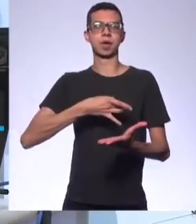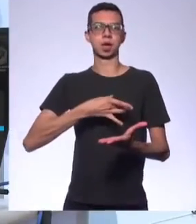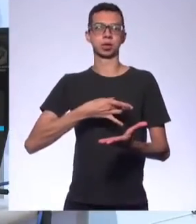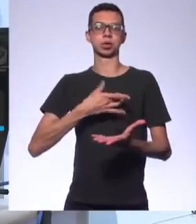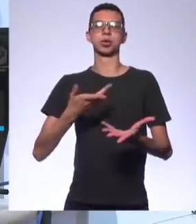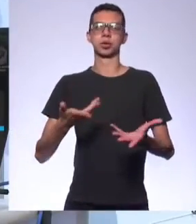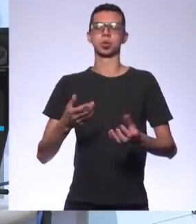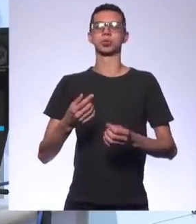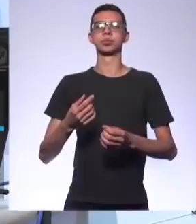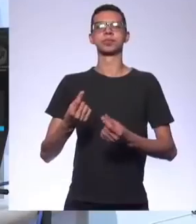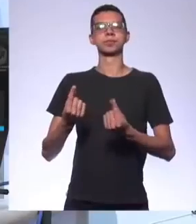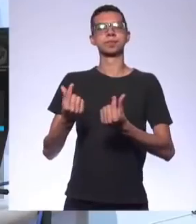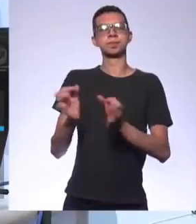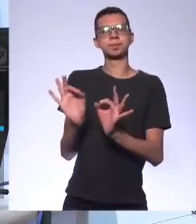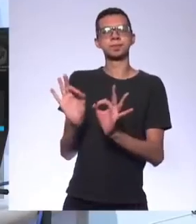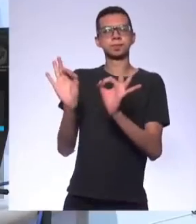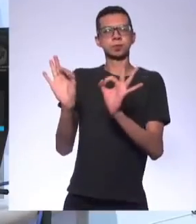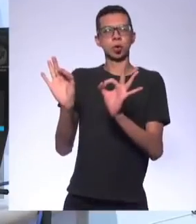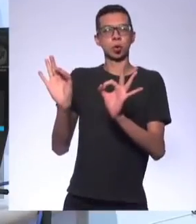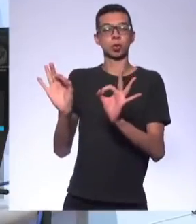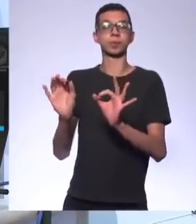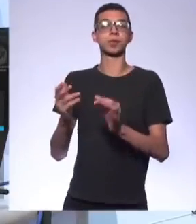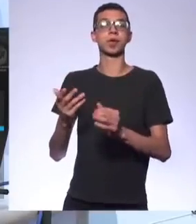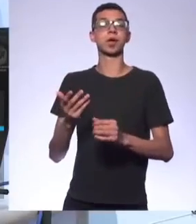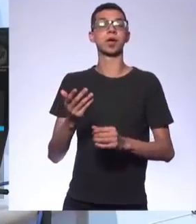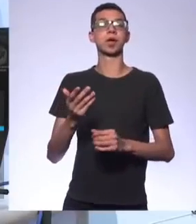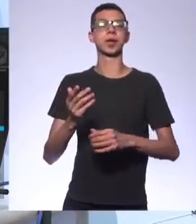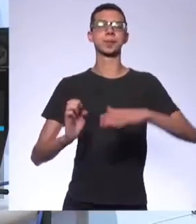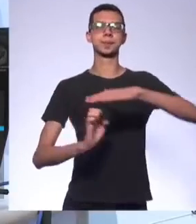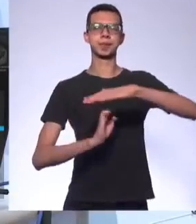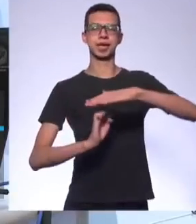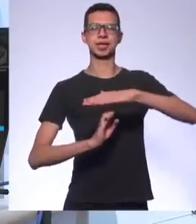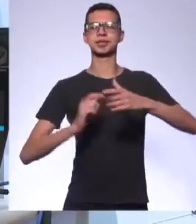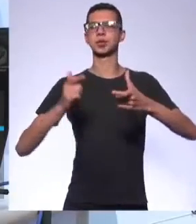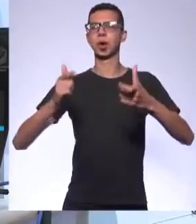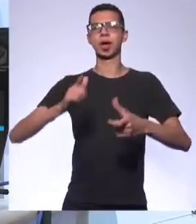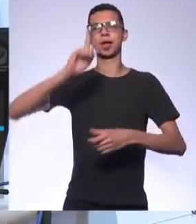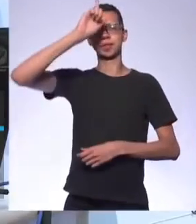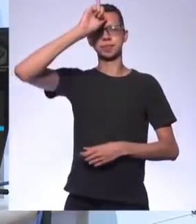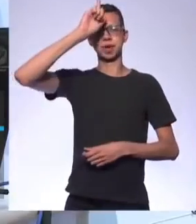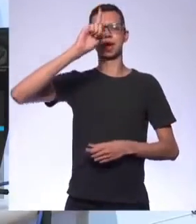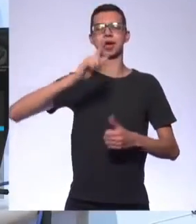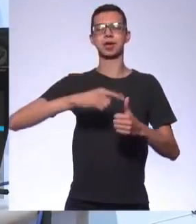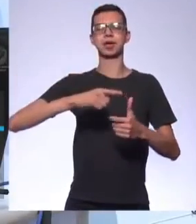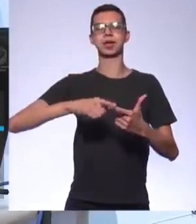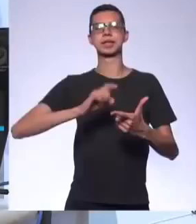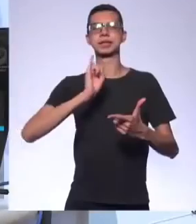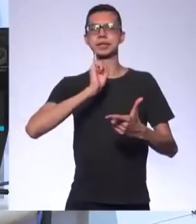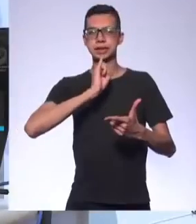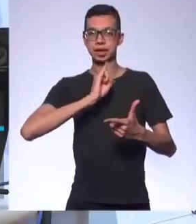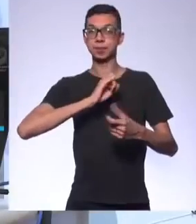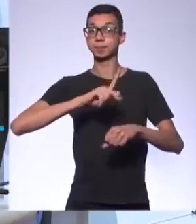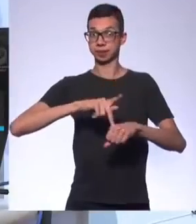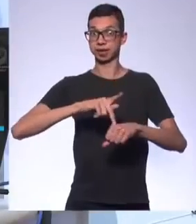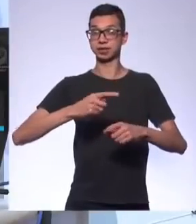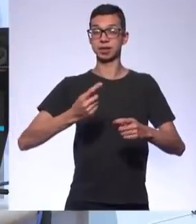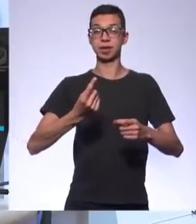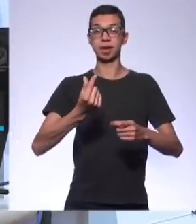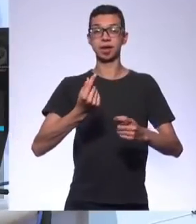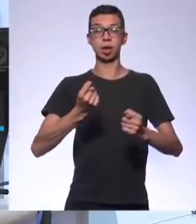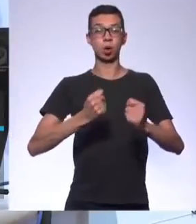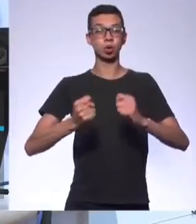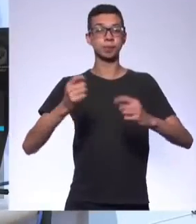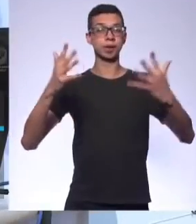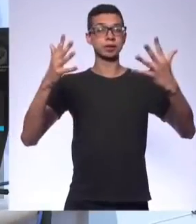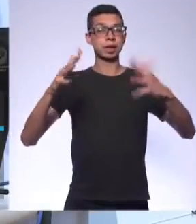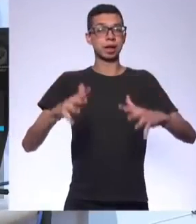elites urbanas, a classe empresarial de Alemanha, Itália e outros países em crise ficam com medo do movimento